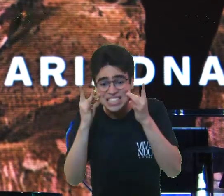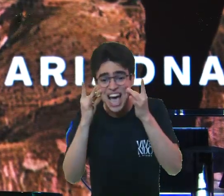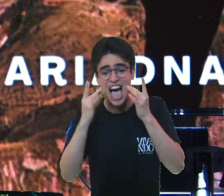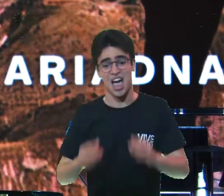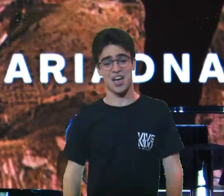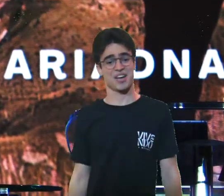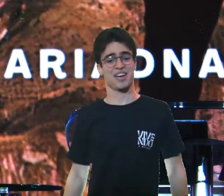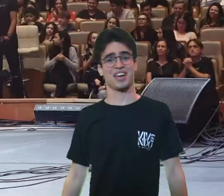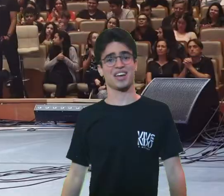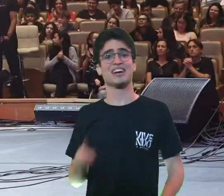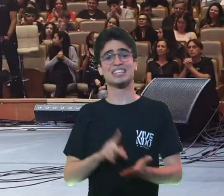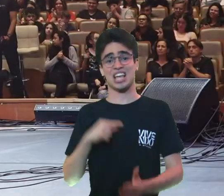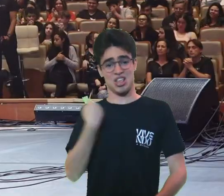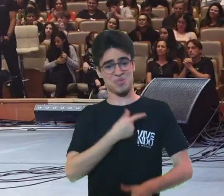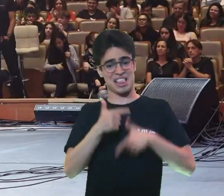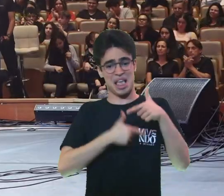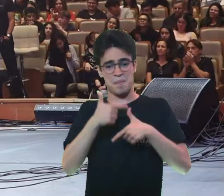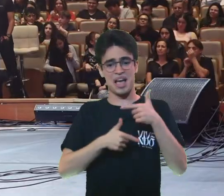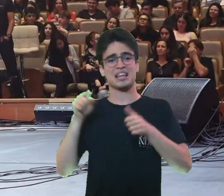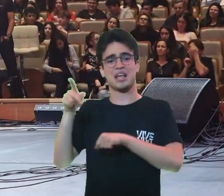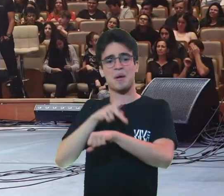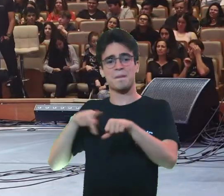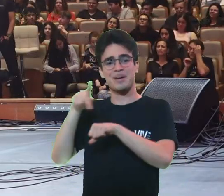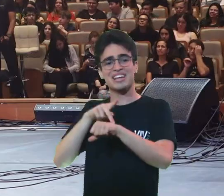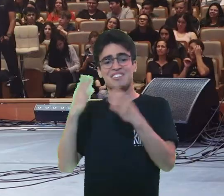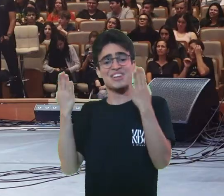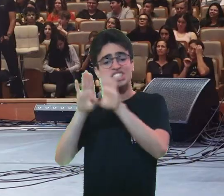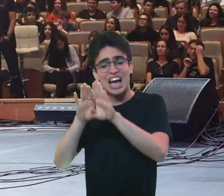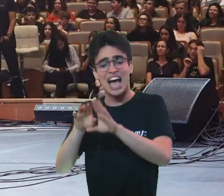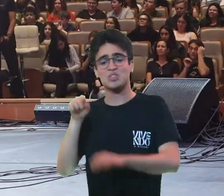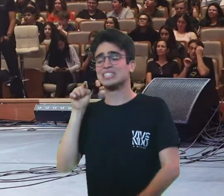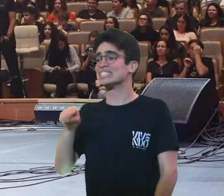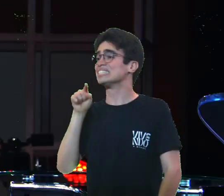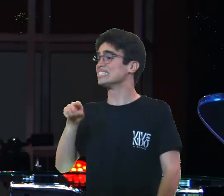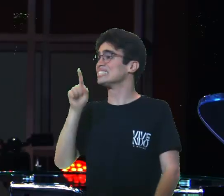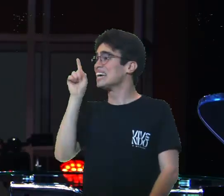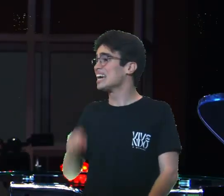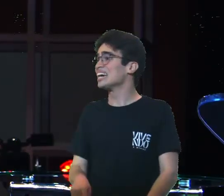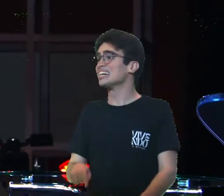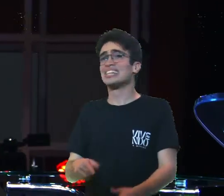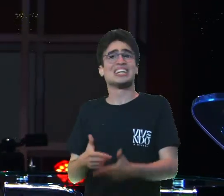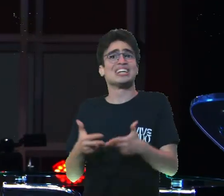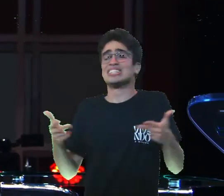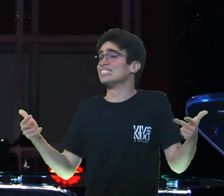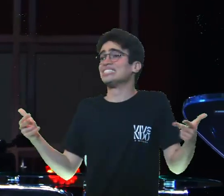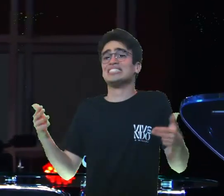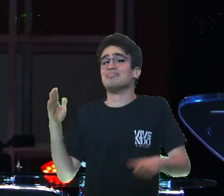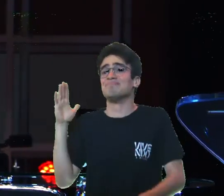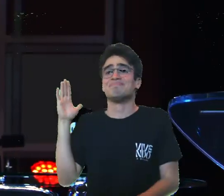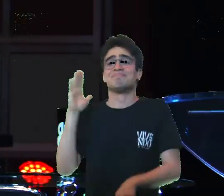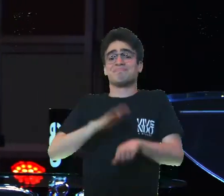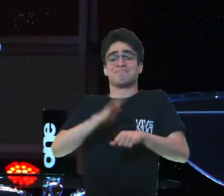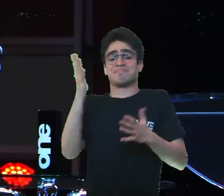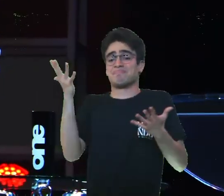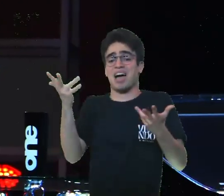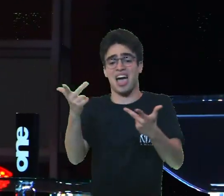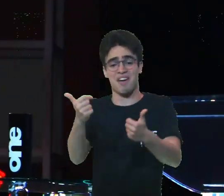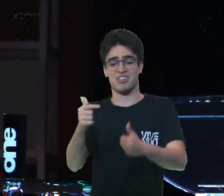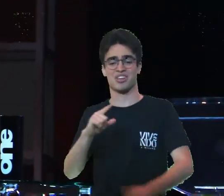nós que trabalhamos em países fechados, isso é uma das coisas mais notórias que a gente pode